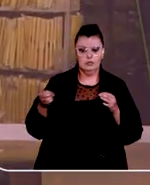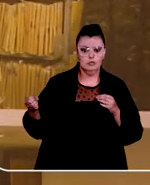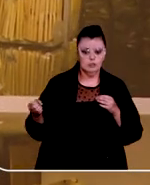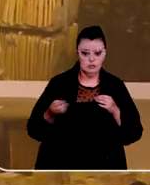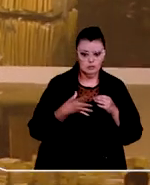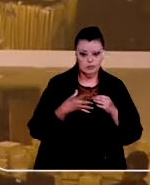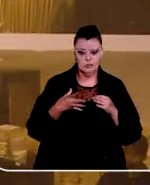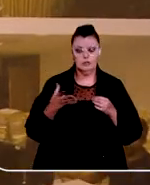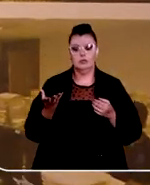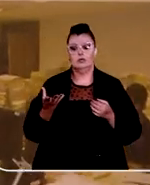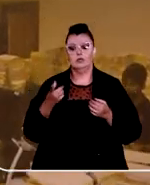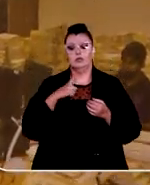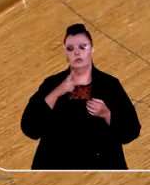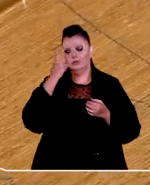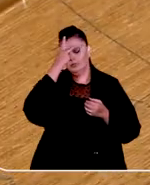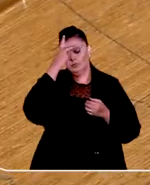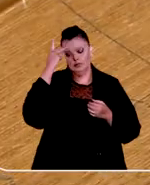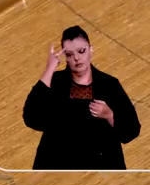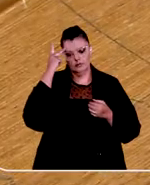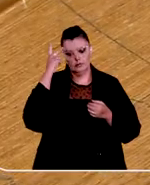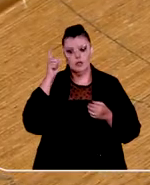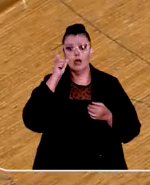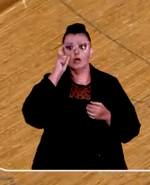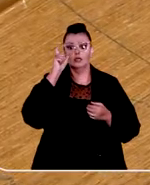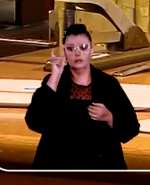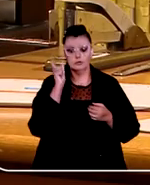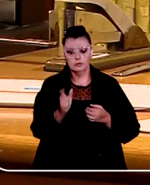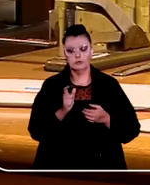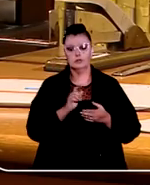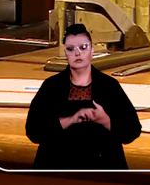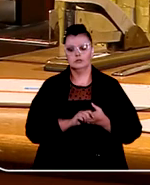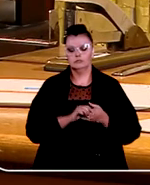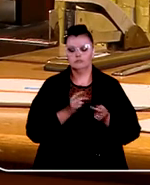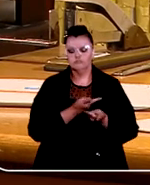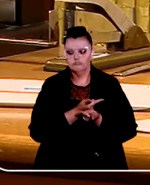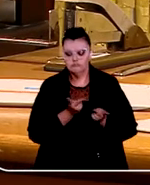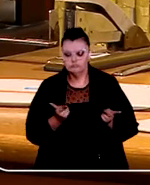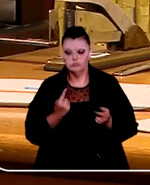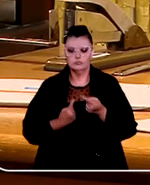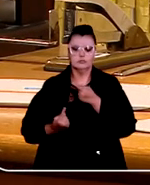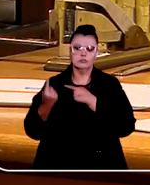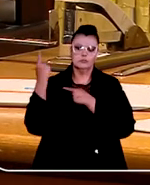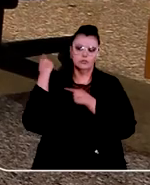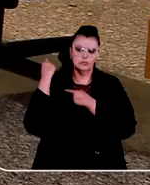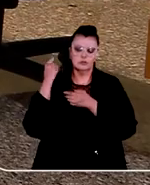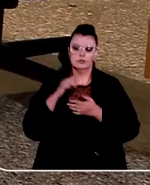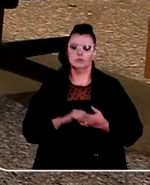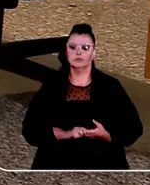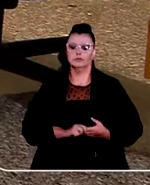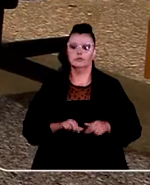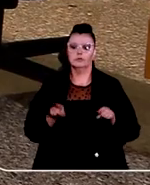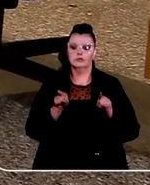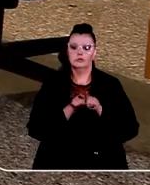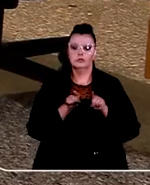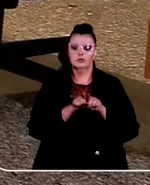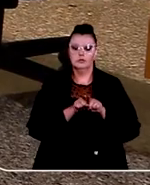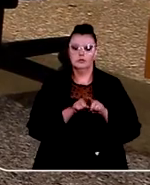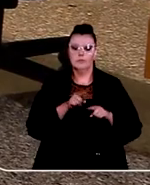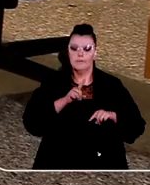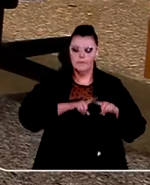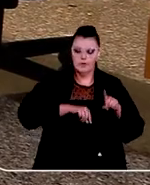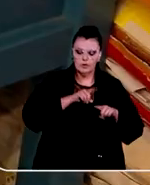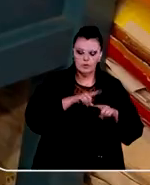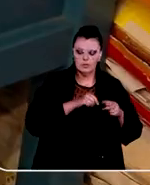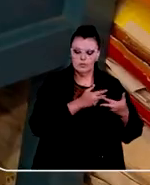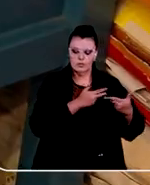Não só com a imagens com objetos antigos nós fizemos uma reconstituição das estações de trabalho da época